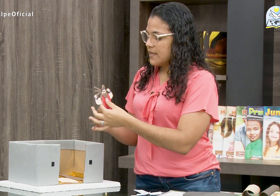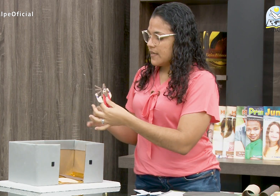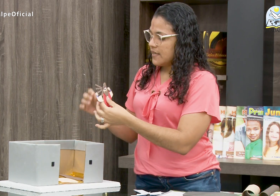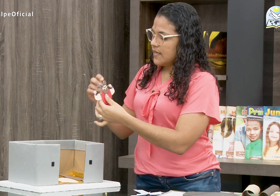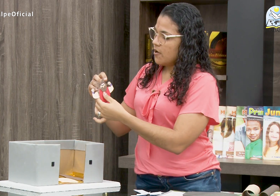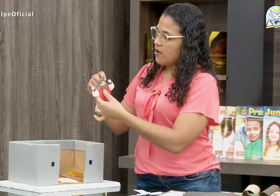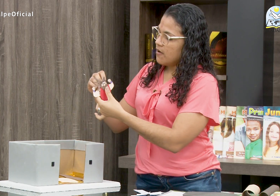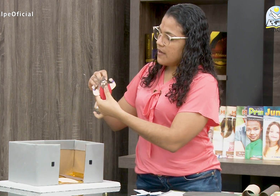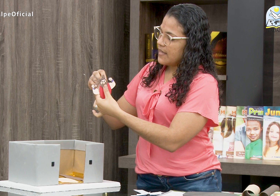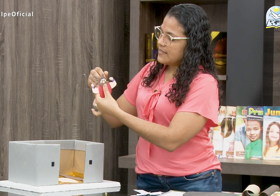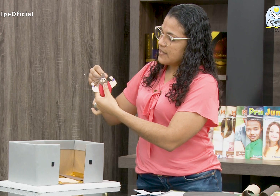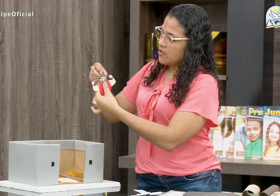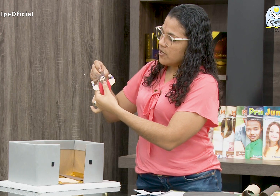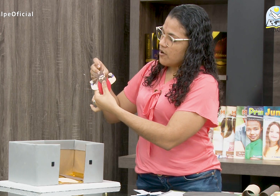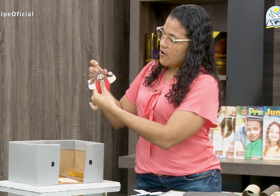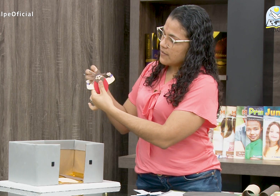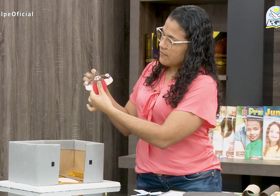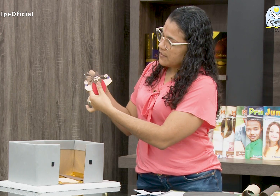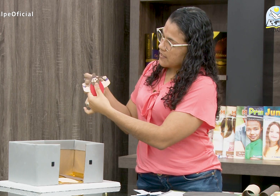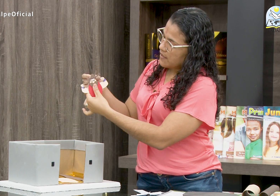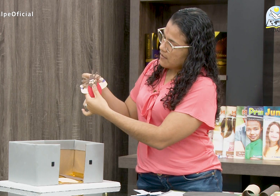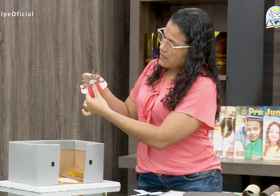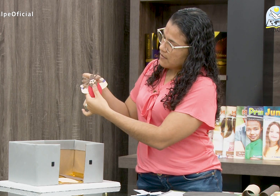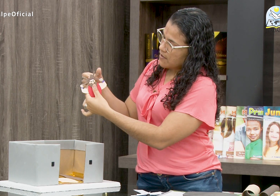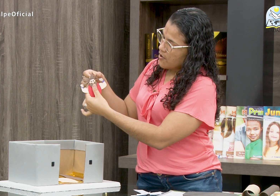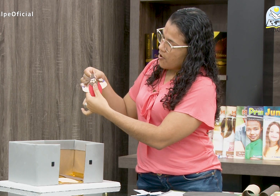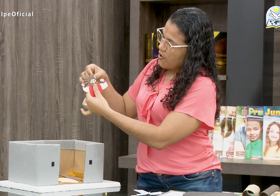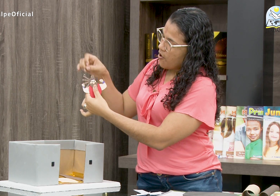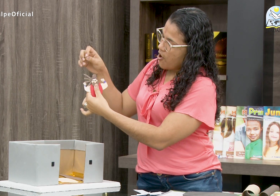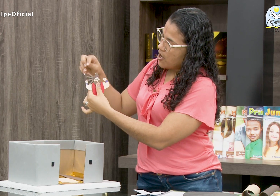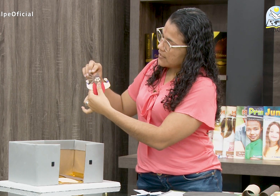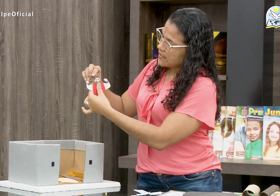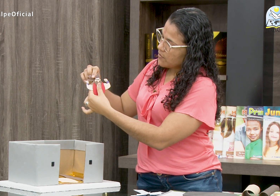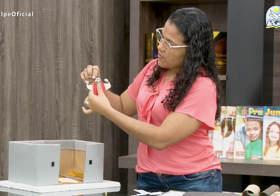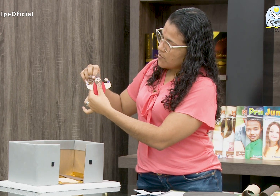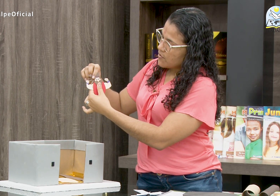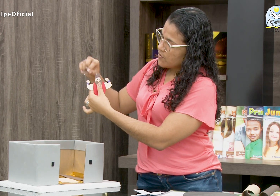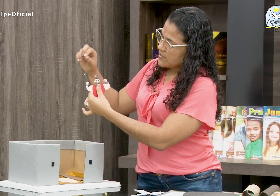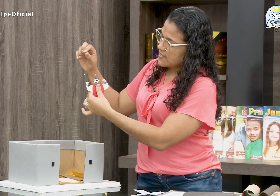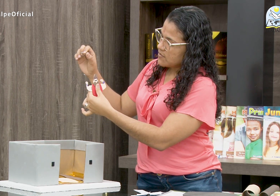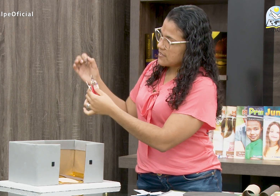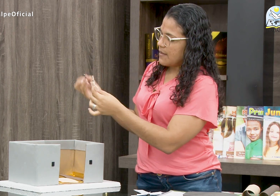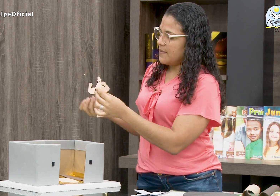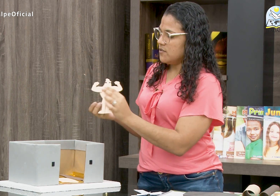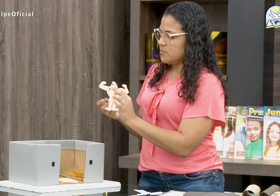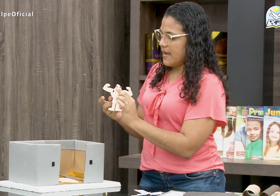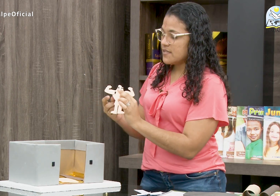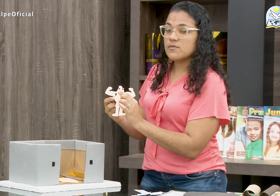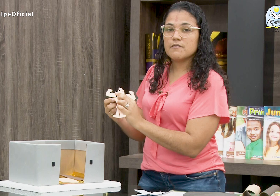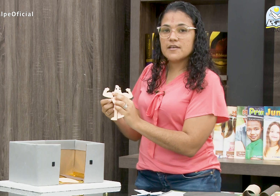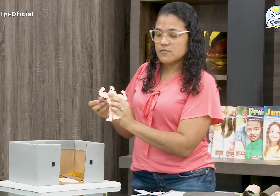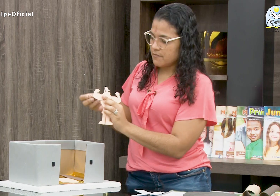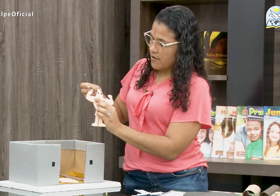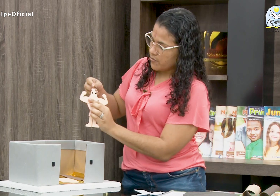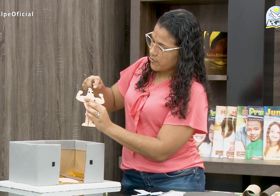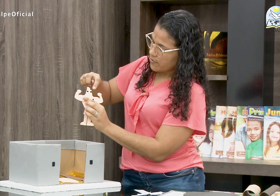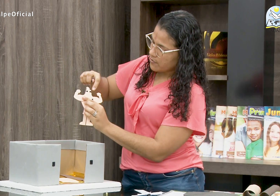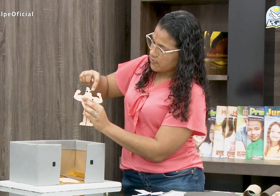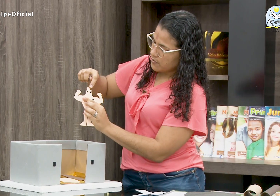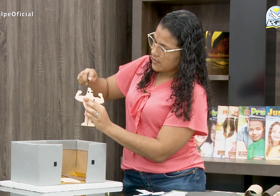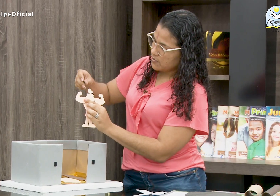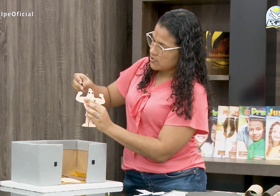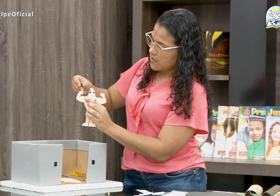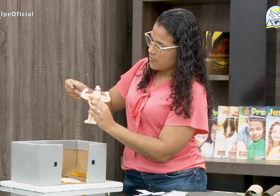dele. E, ó, eles agora, ó, tá vendo aqui? Cortam os seus cabelos. Mais uma vez o velcro,